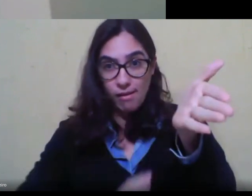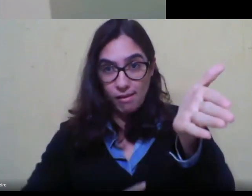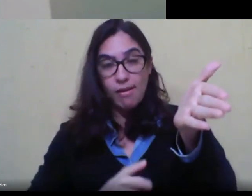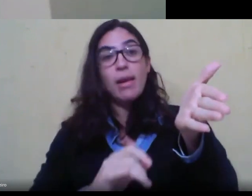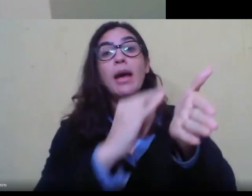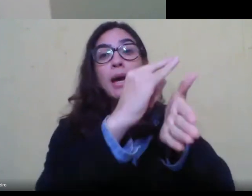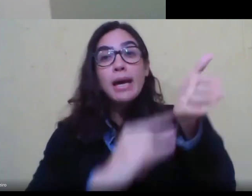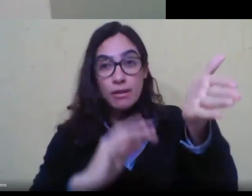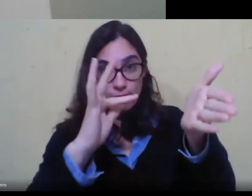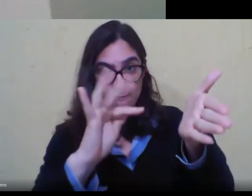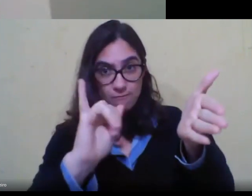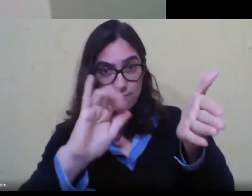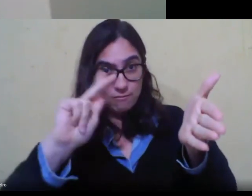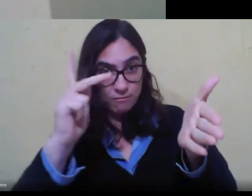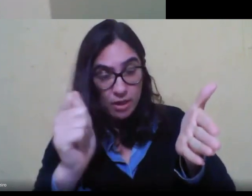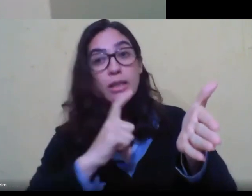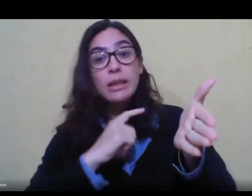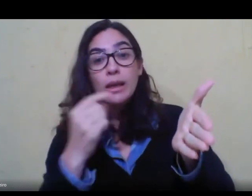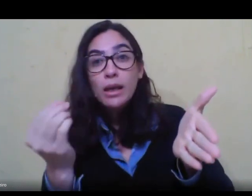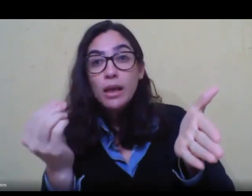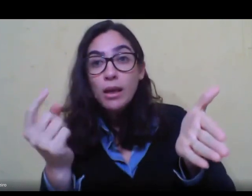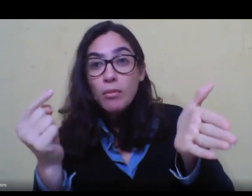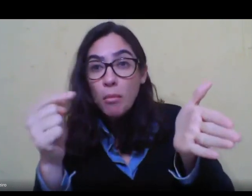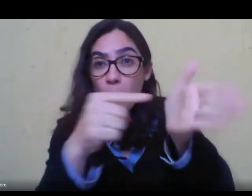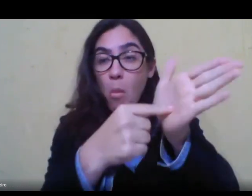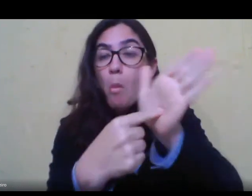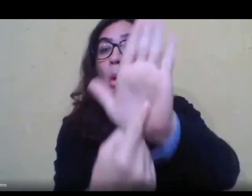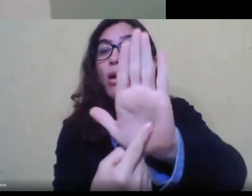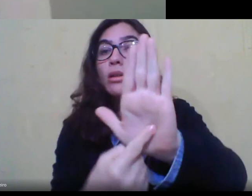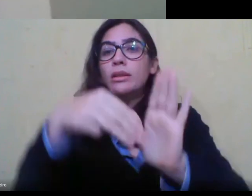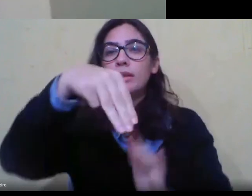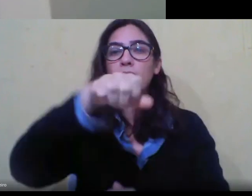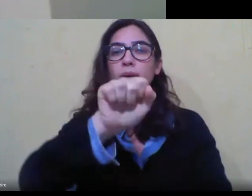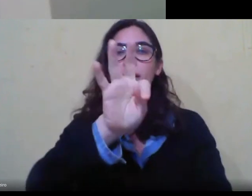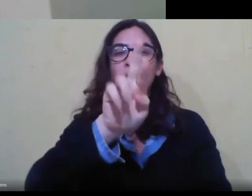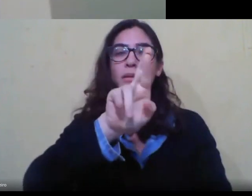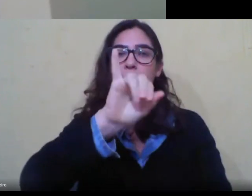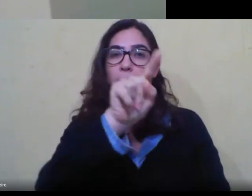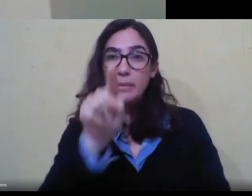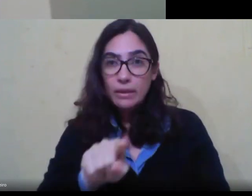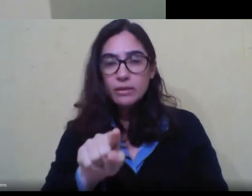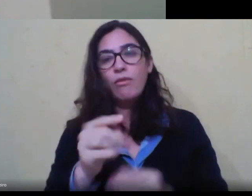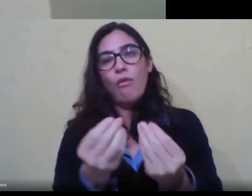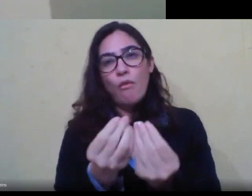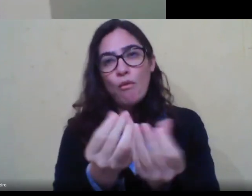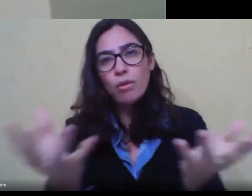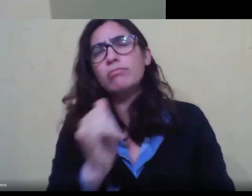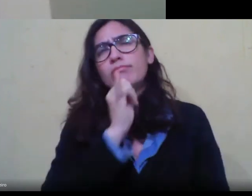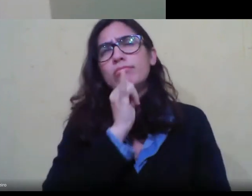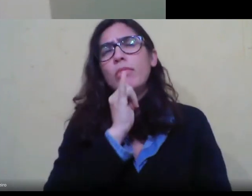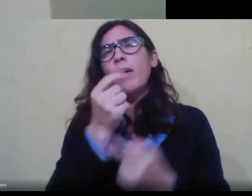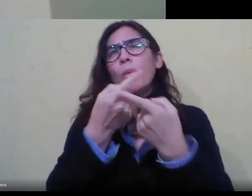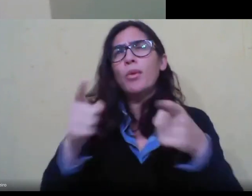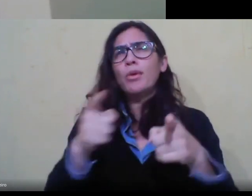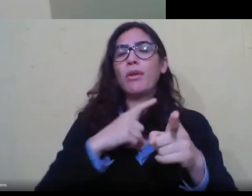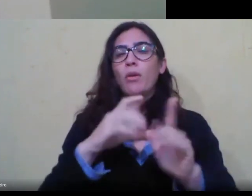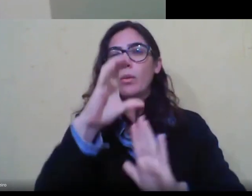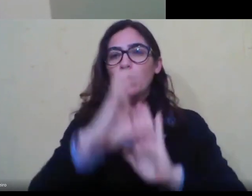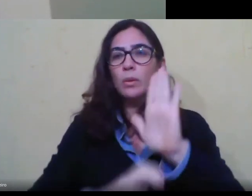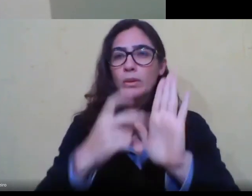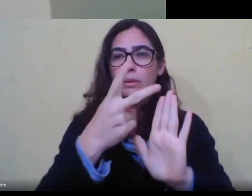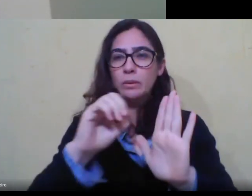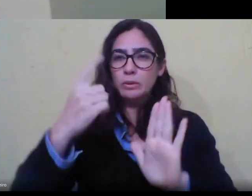de 2019, né? E o currículo de 2004. Se essa atividade ela está ofertada somente